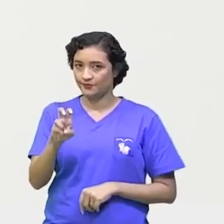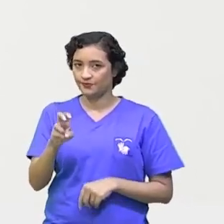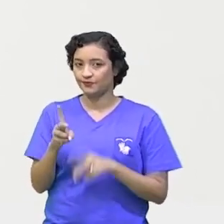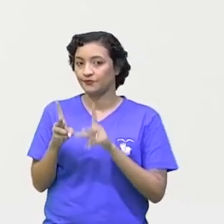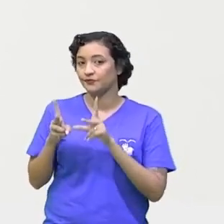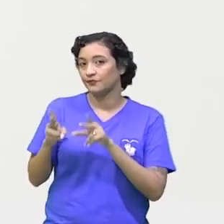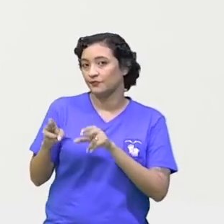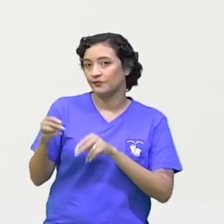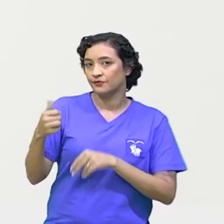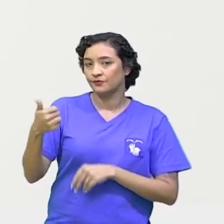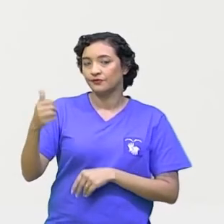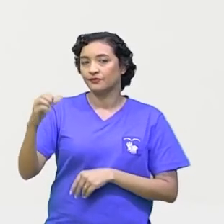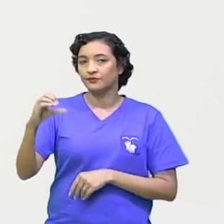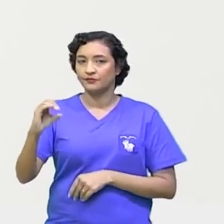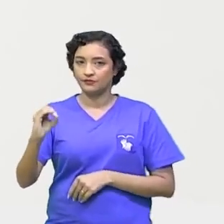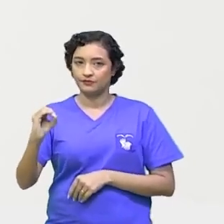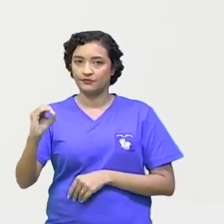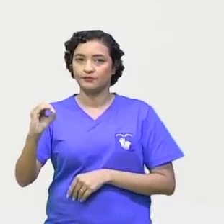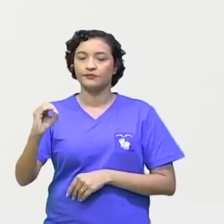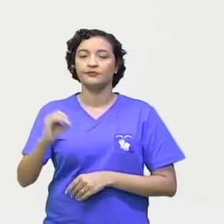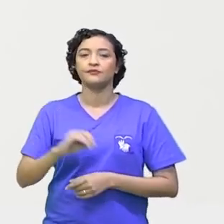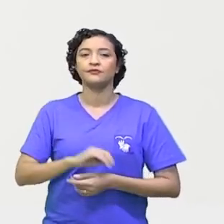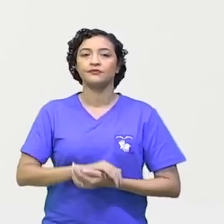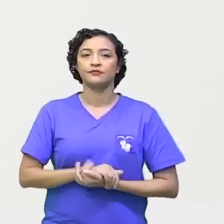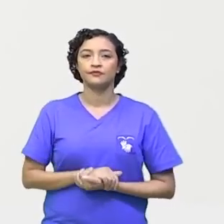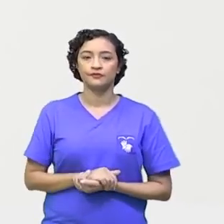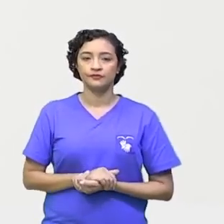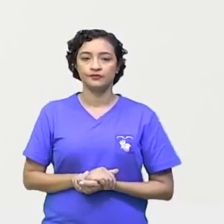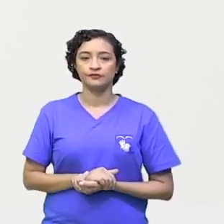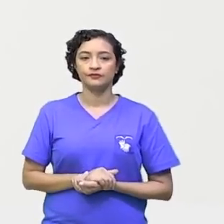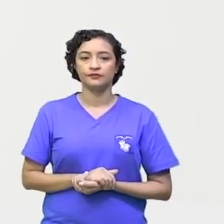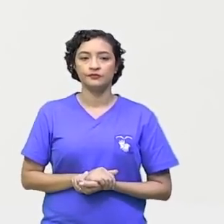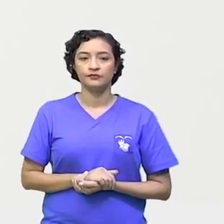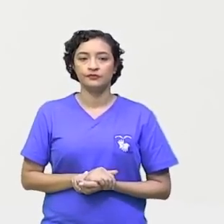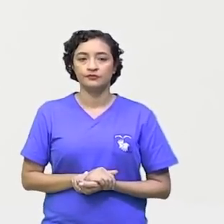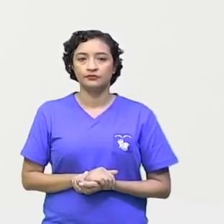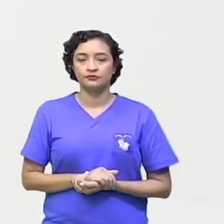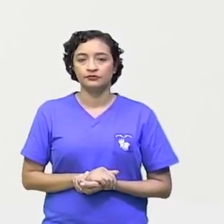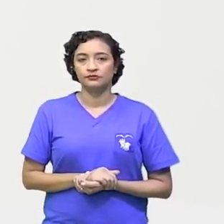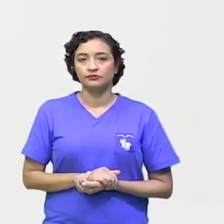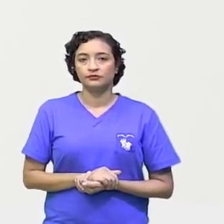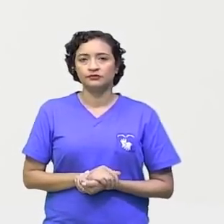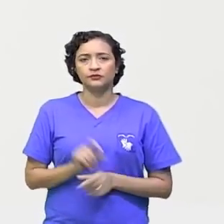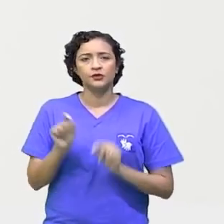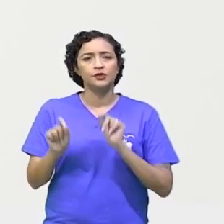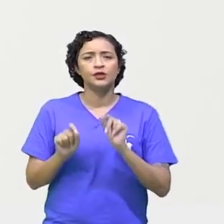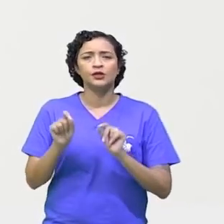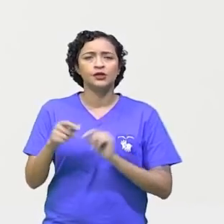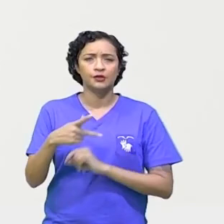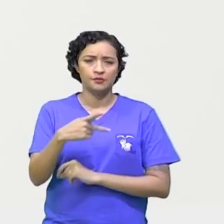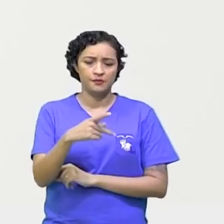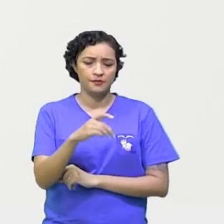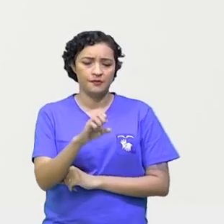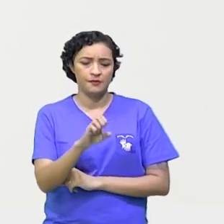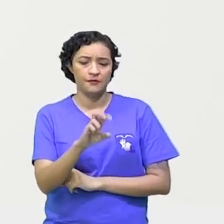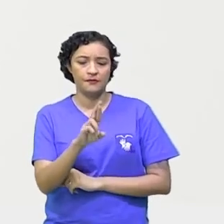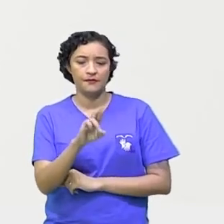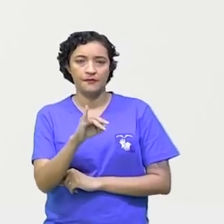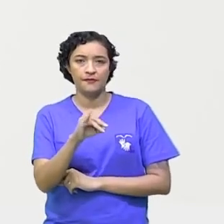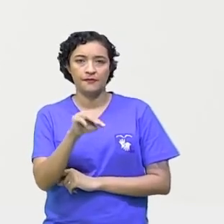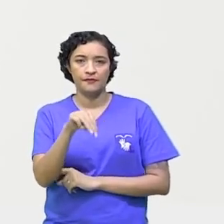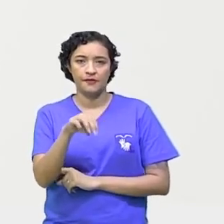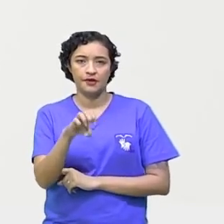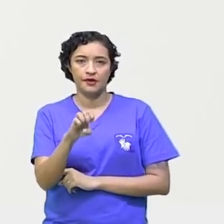vezes 2, que é igual a quanto? 10. E quem vai ser o perímetro? O perímetro vai